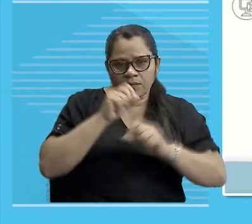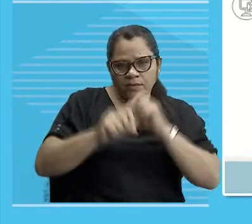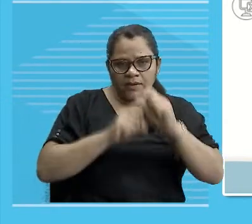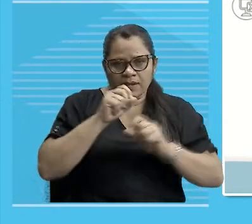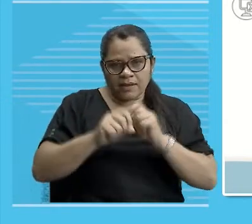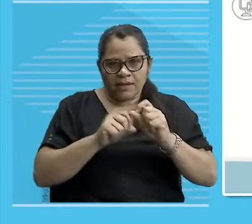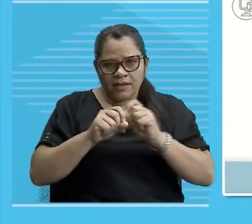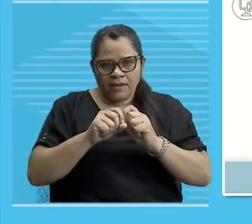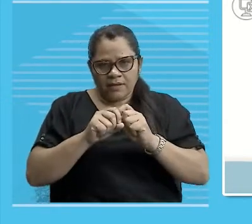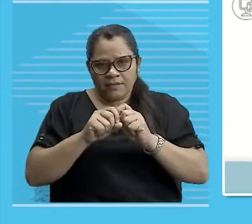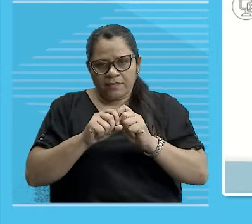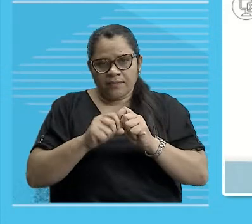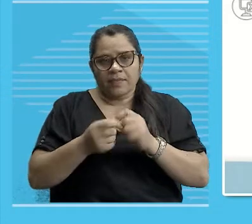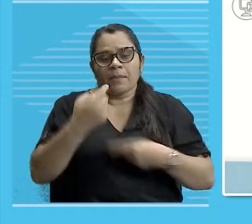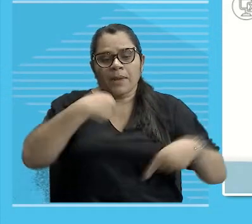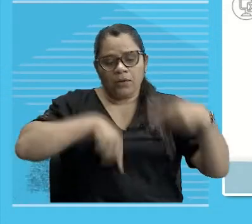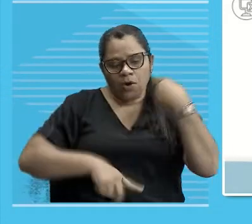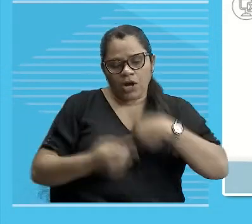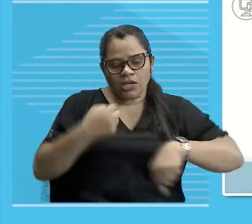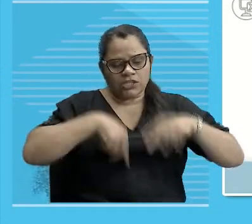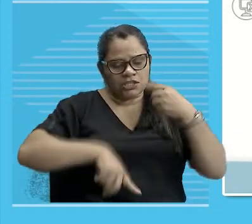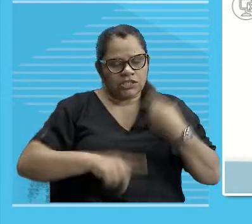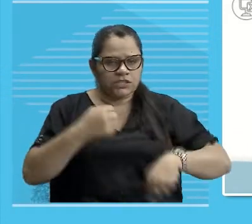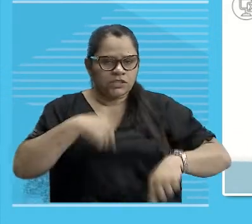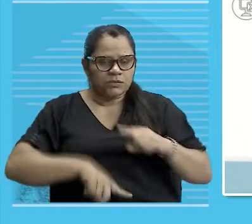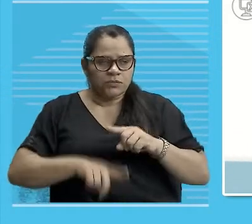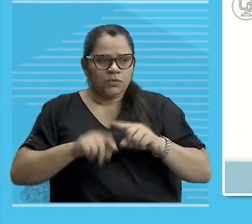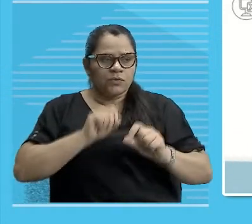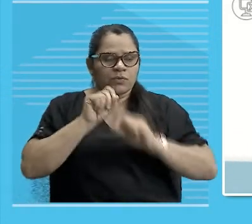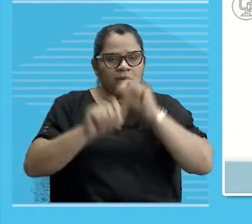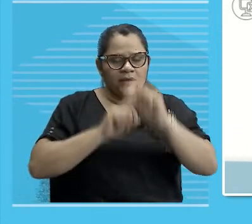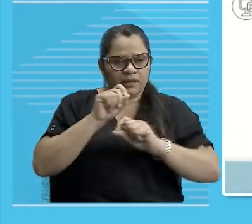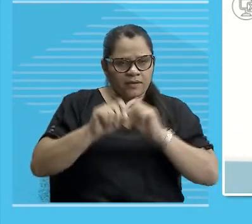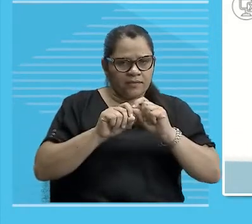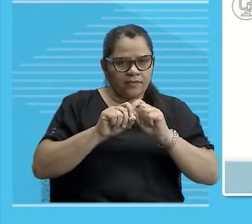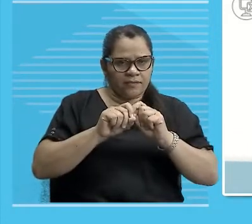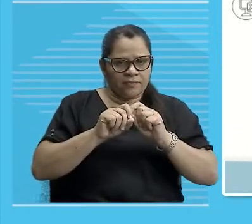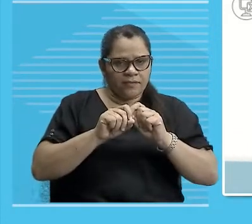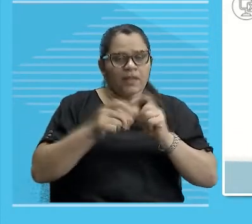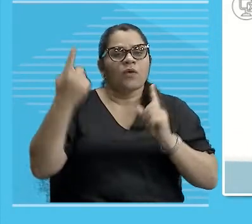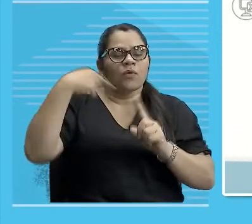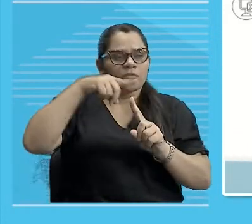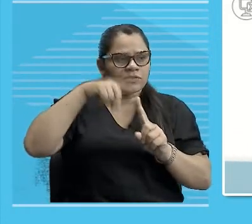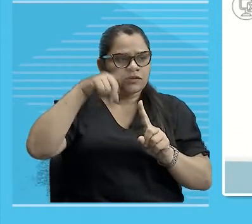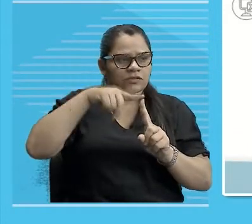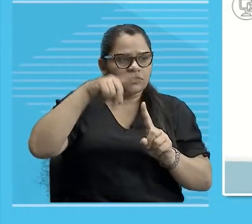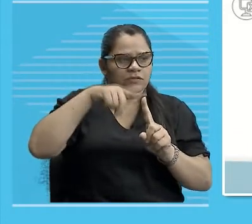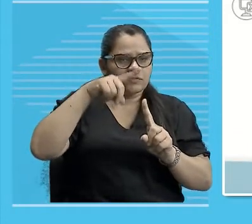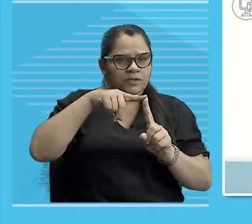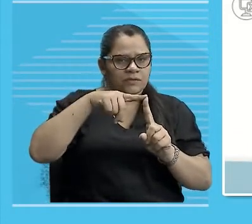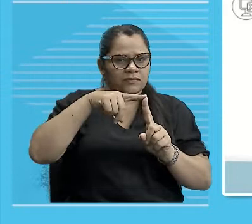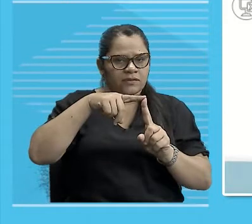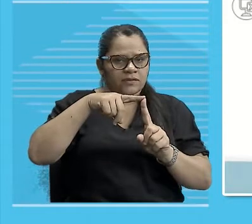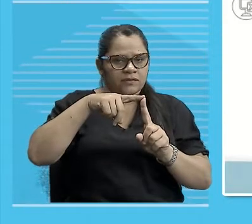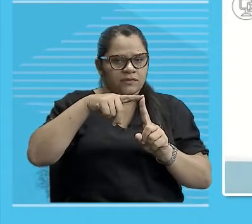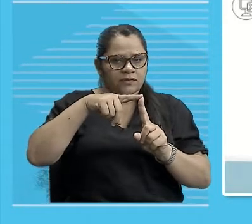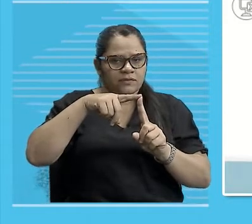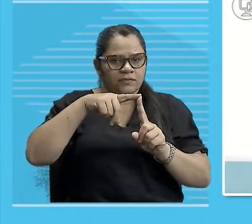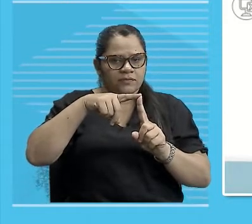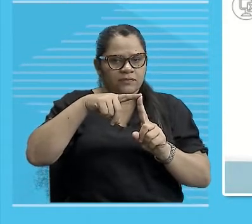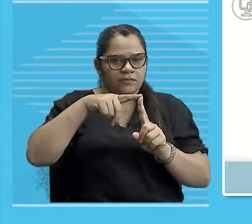para o nosso organismo. Então, isso é o objetivo da nossa aula de hoje.